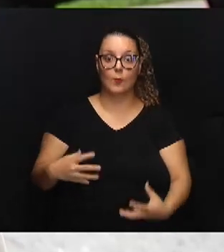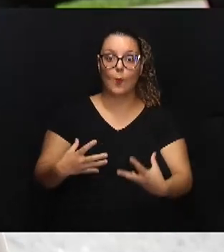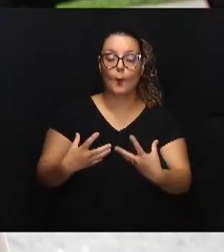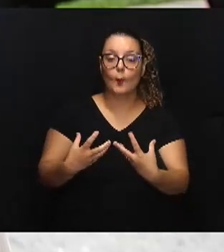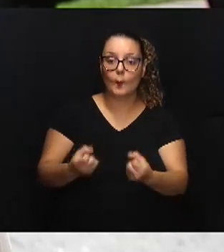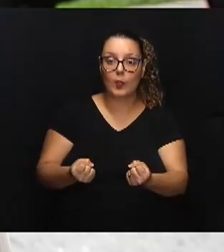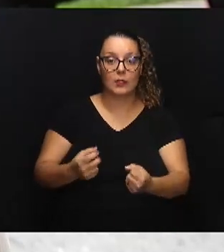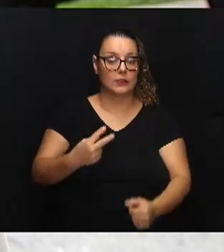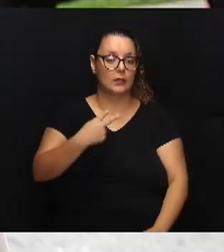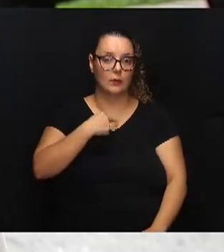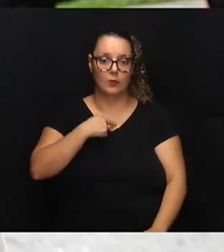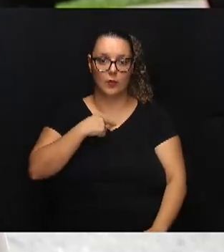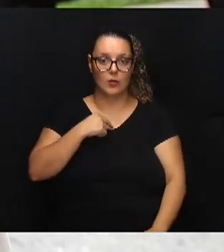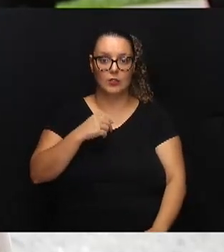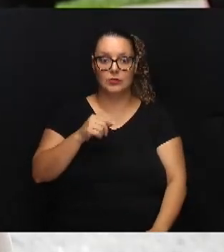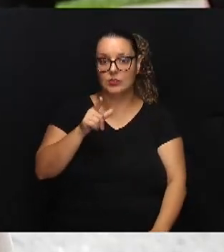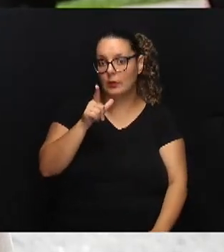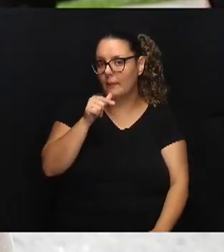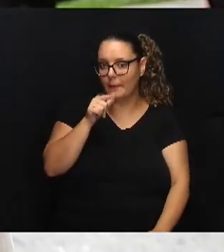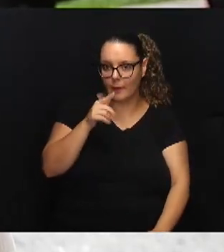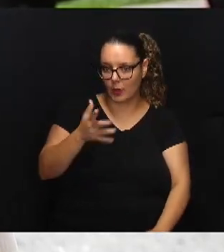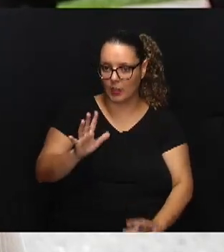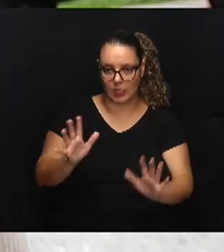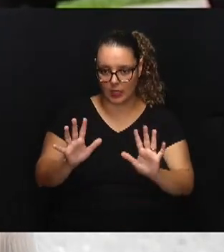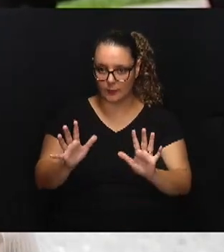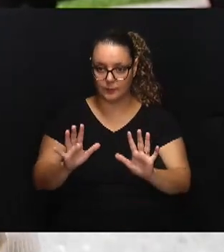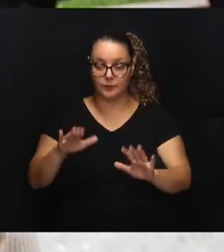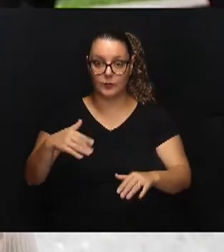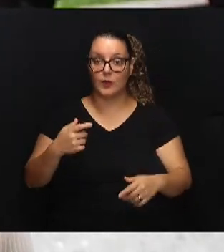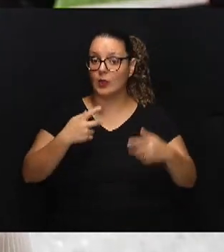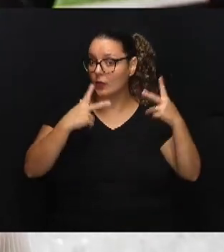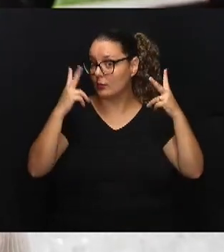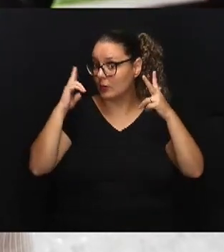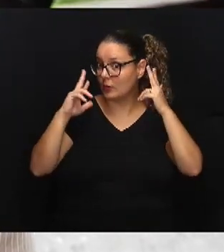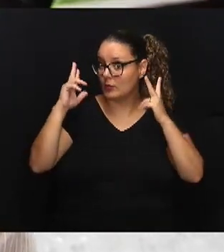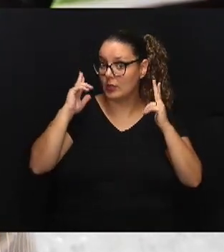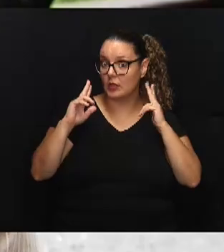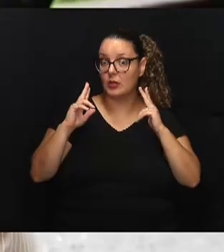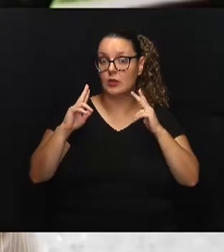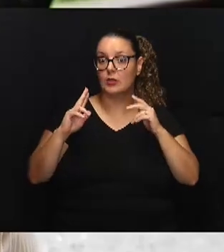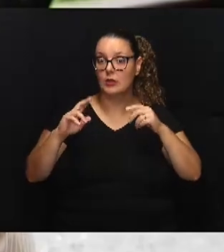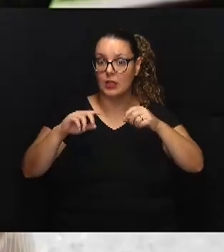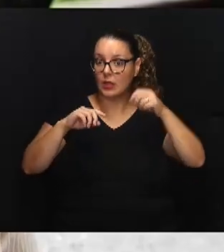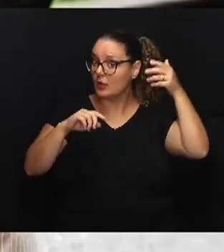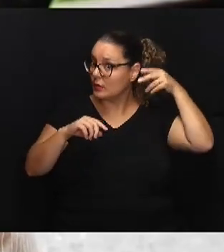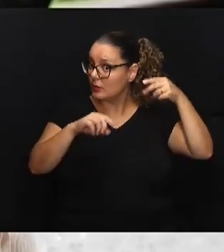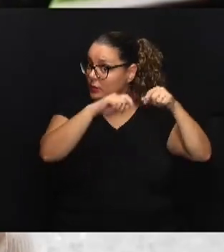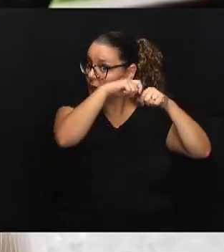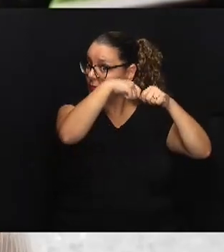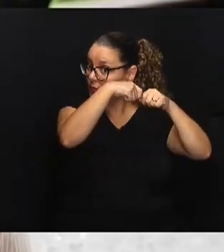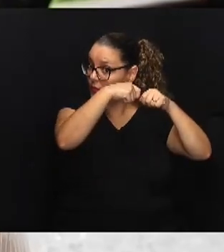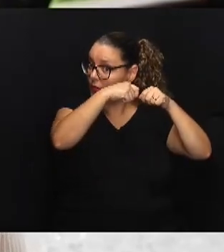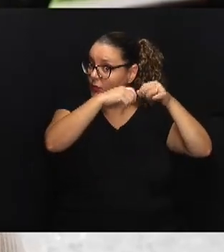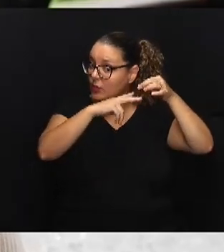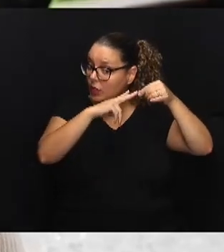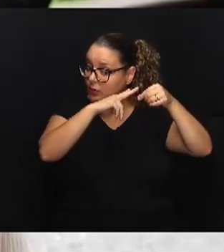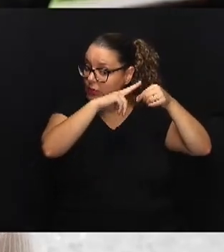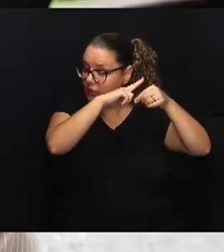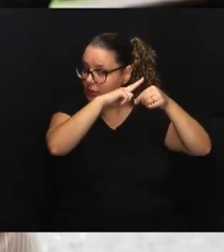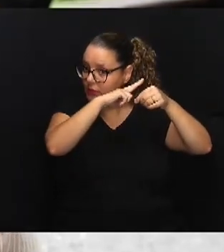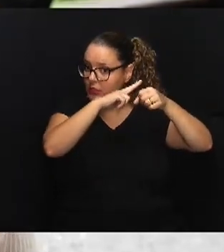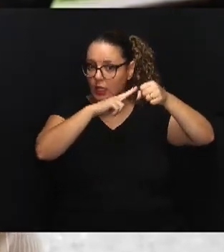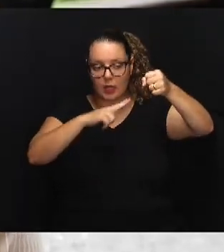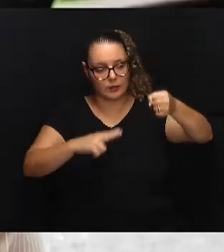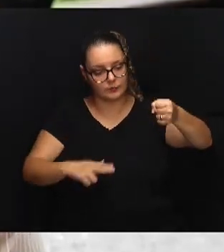ser molhado, né? E quando a cabeleireira for fazer o corte, ela já coloca o elástico no rabinho, na mecha,